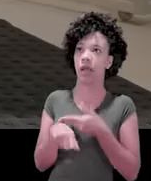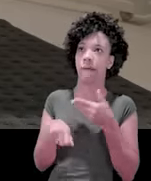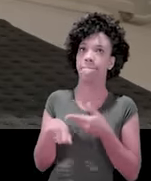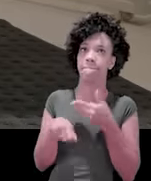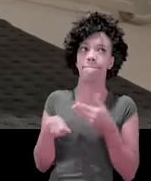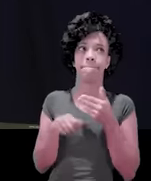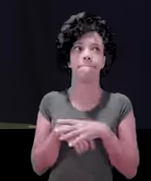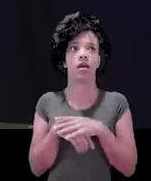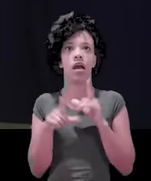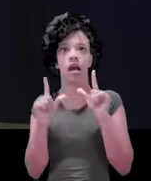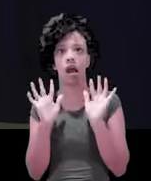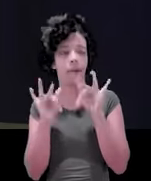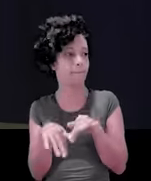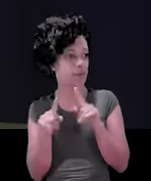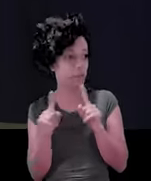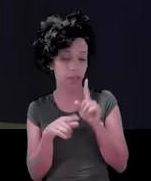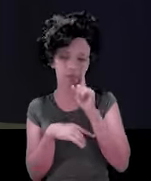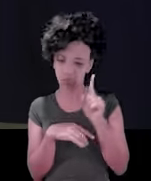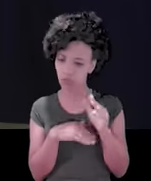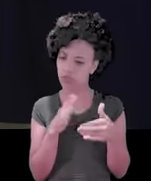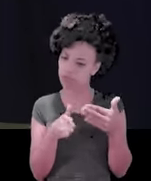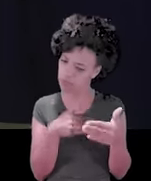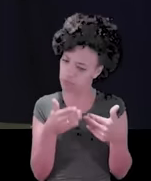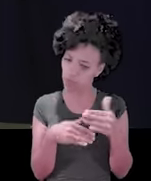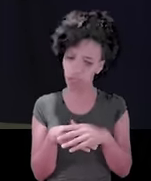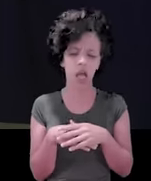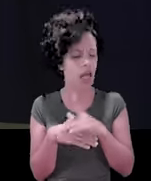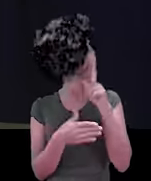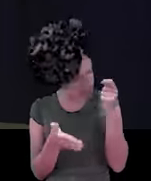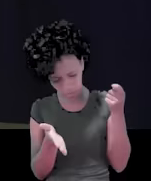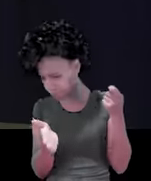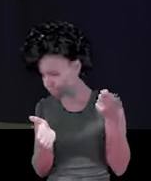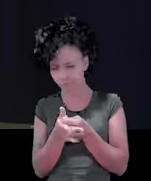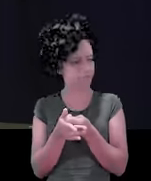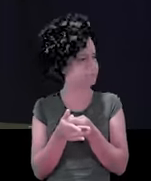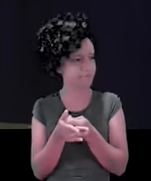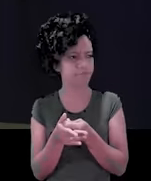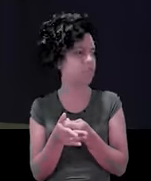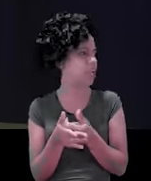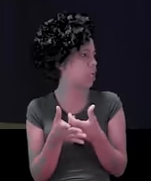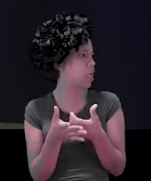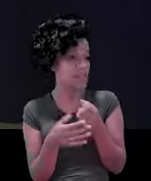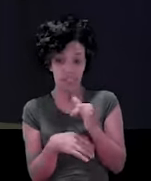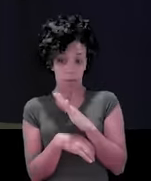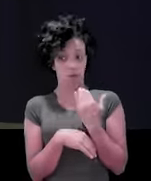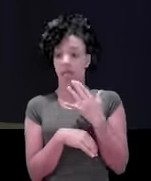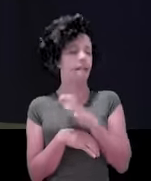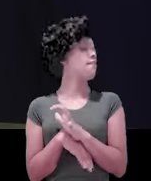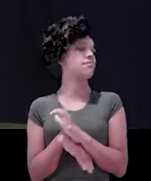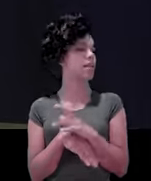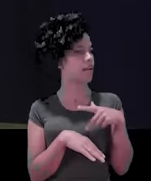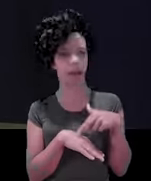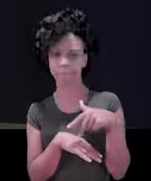né Ah mas é um dia de cada vez sim eu estava decidido ou aí meu eu lembro se eu